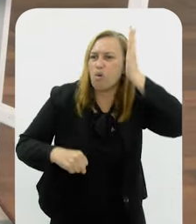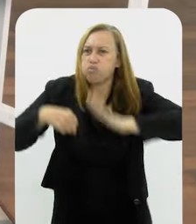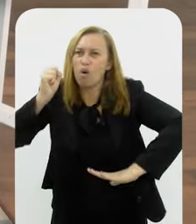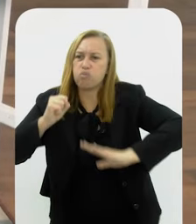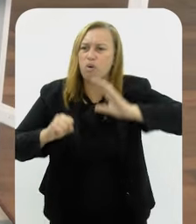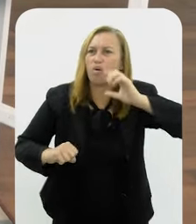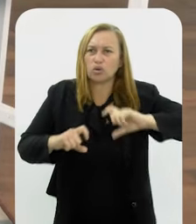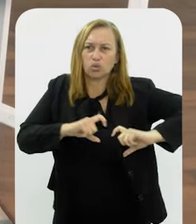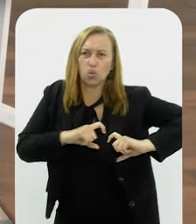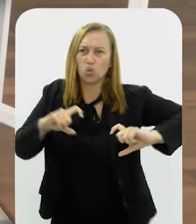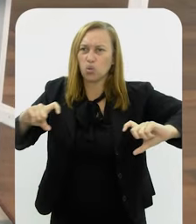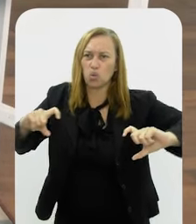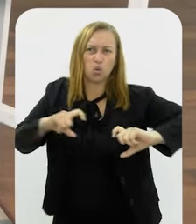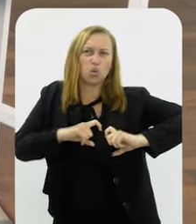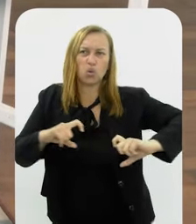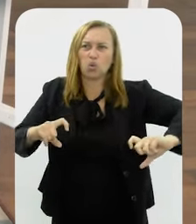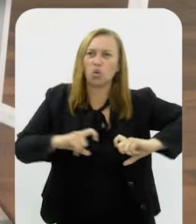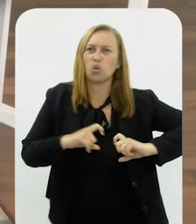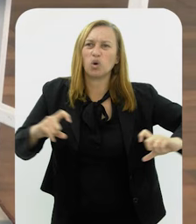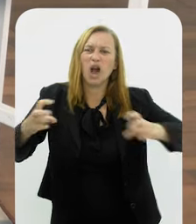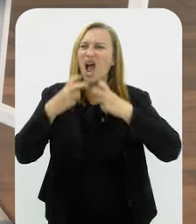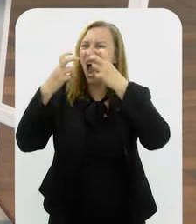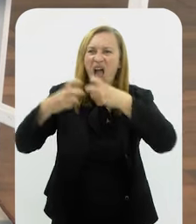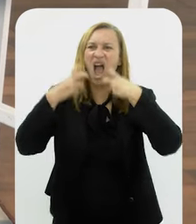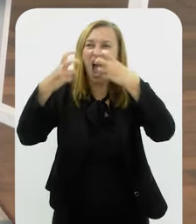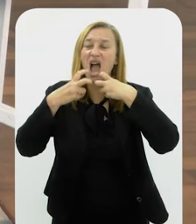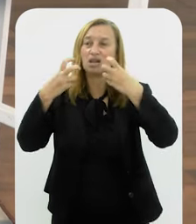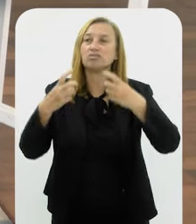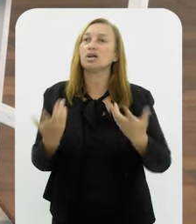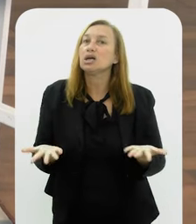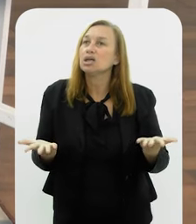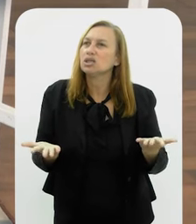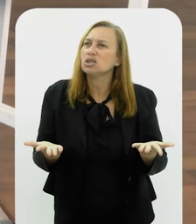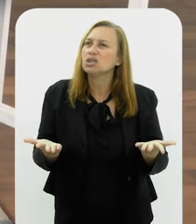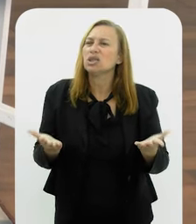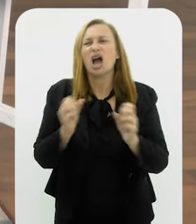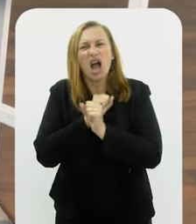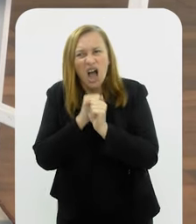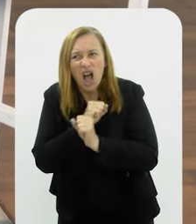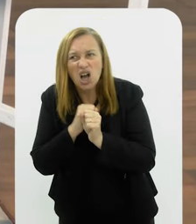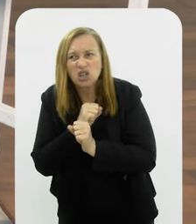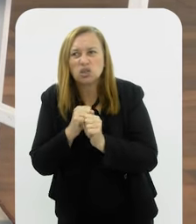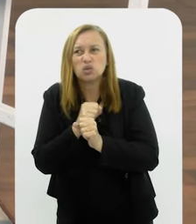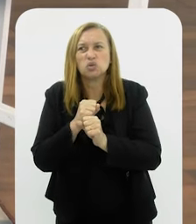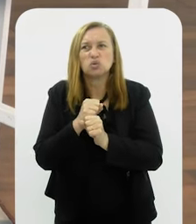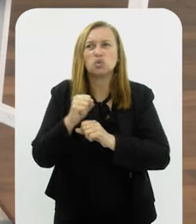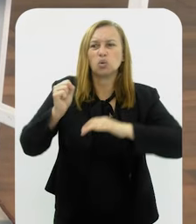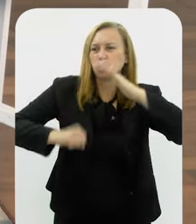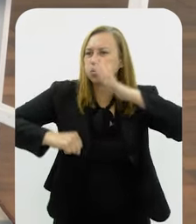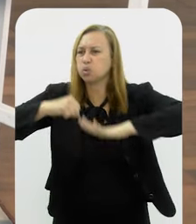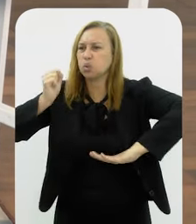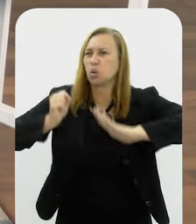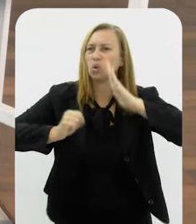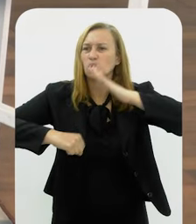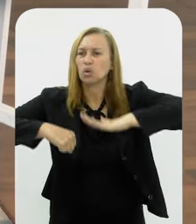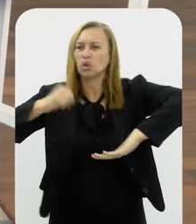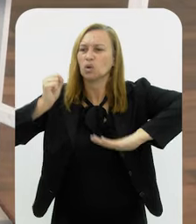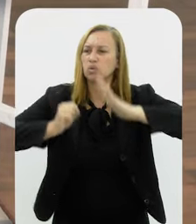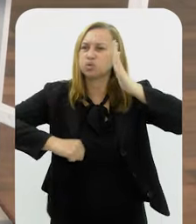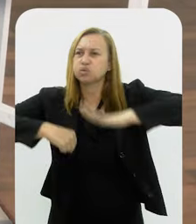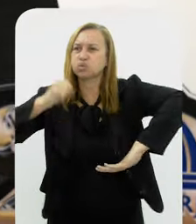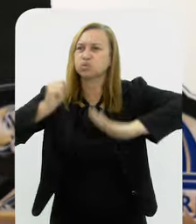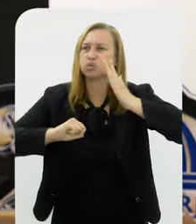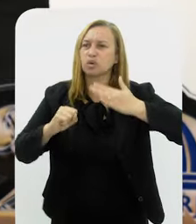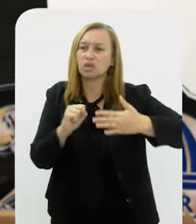catarse, né? Foi. Para o povo todo. O povo também viveu também. Agora, também. Durante muitos anos, o Salgueiro buscou um explode coração,